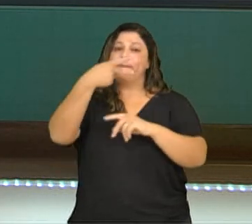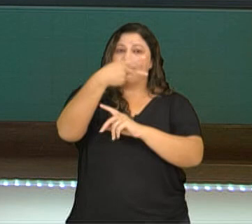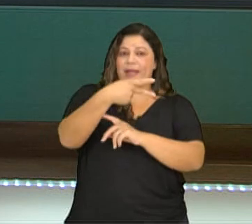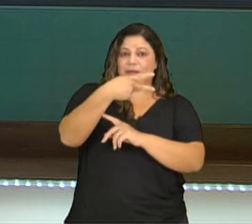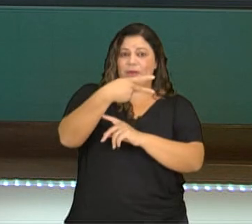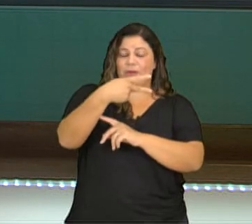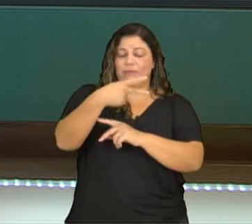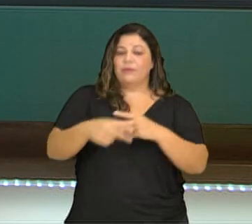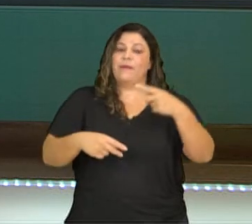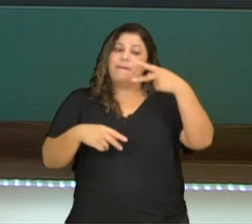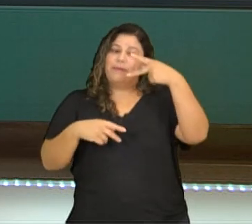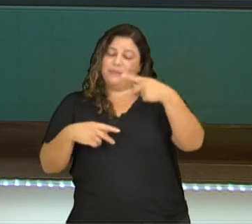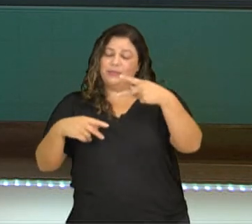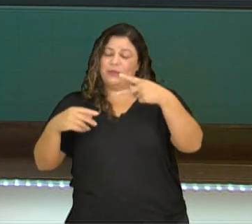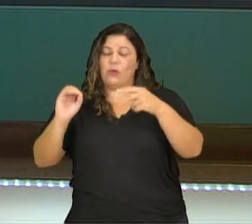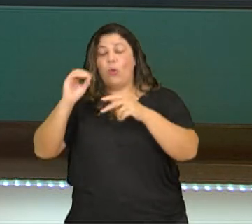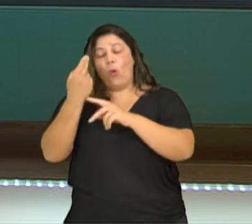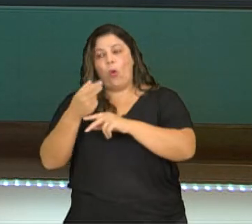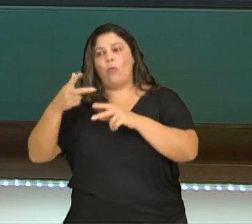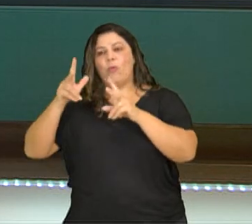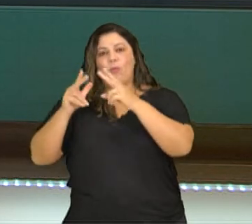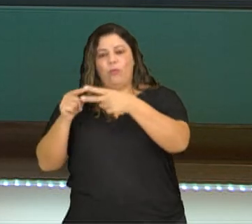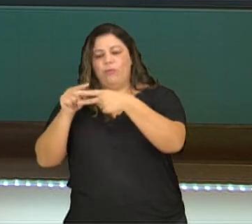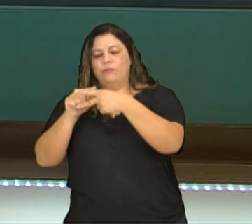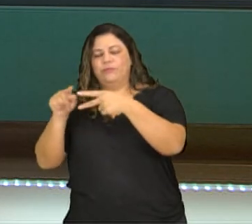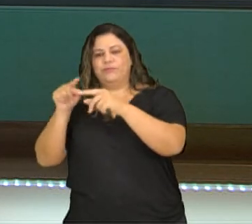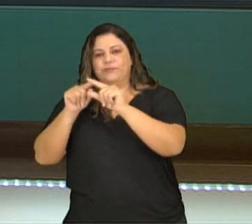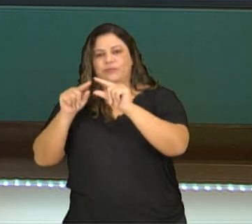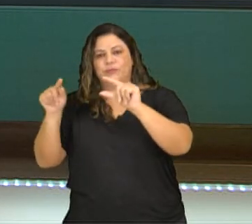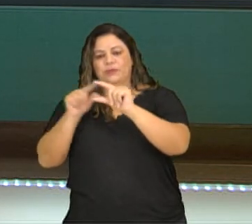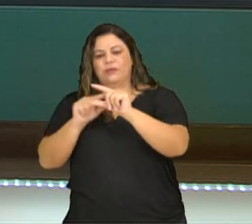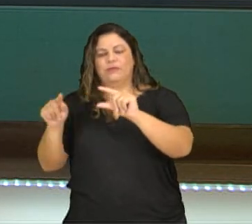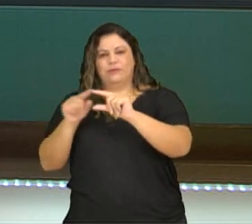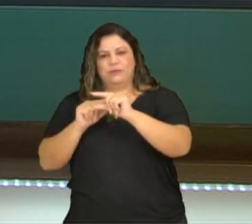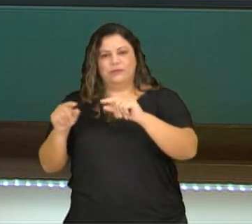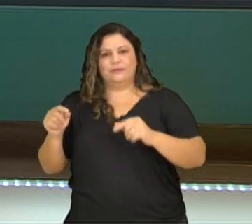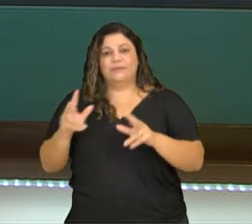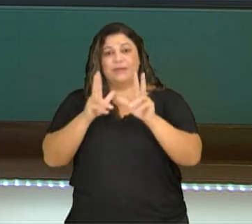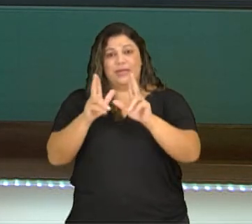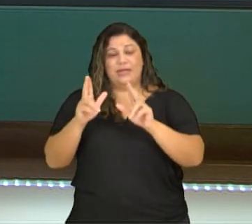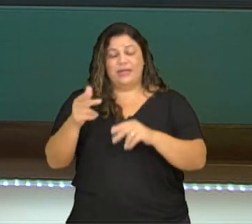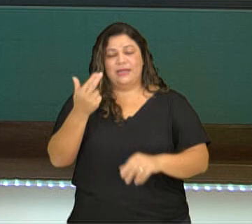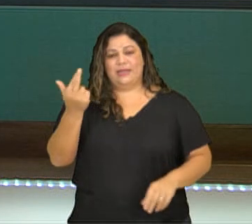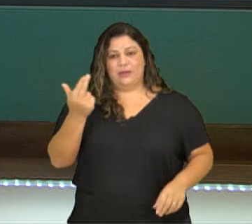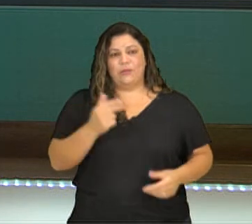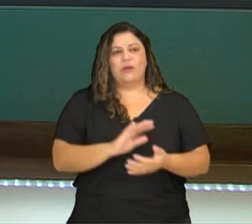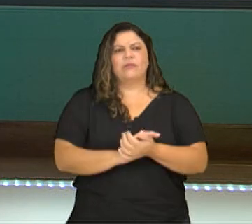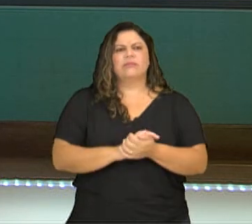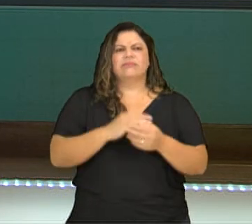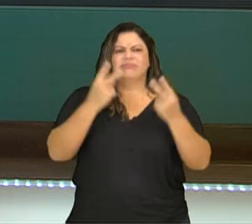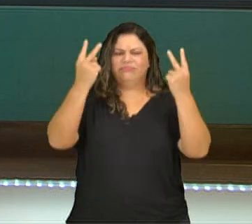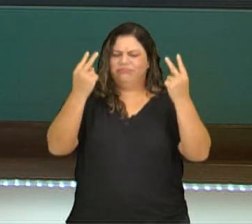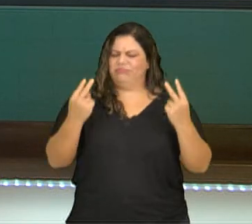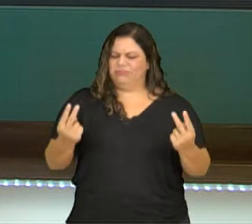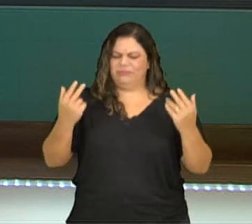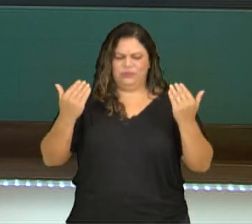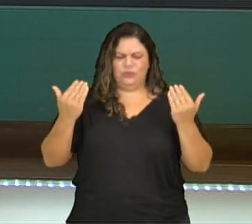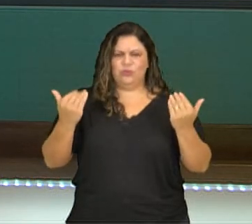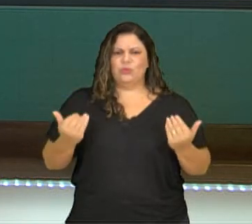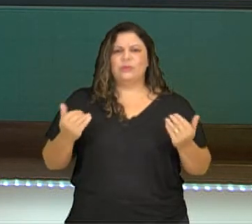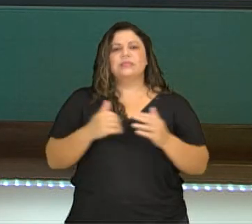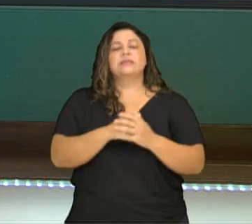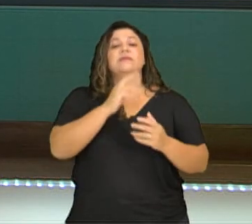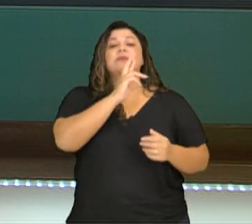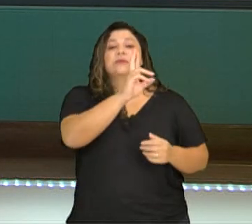menor ou igual, ok? Então, o que que vocês vão fazer? Vocês viram que tem duas continhas aqui, né? Vocês vão